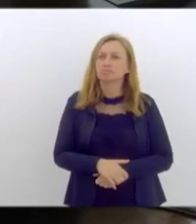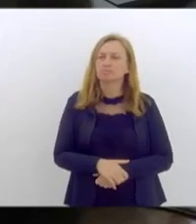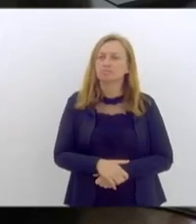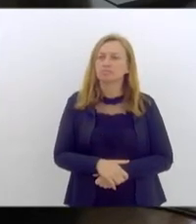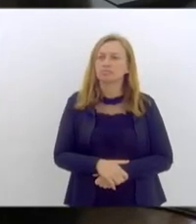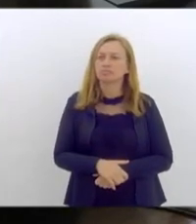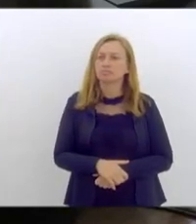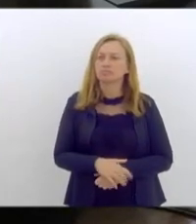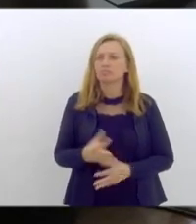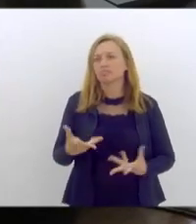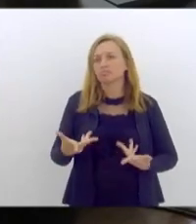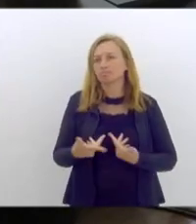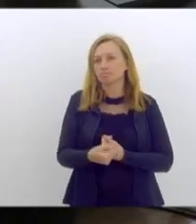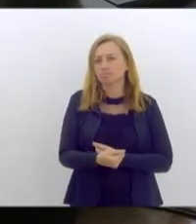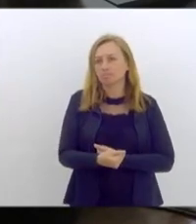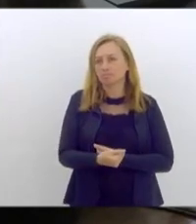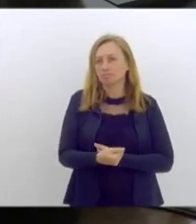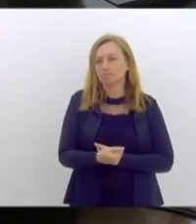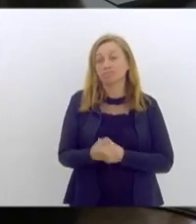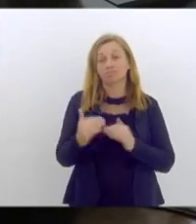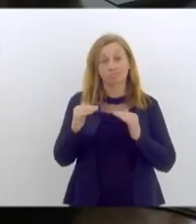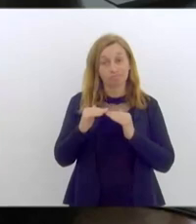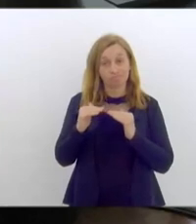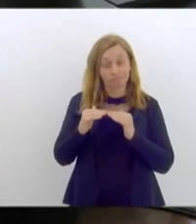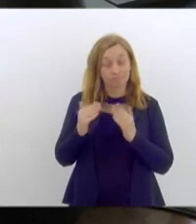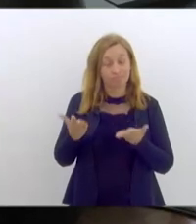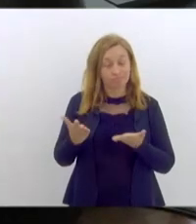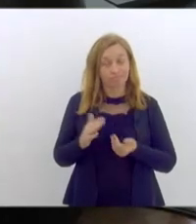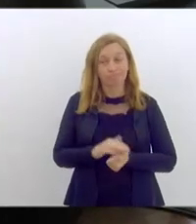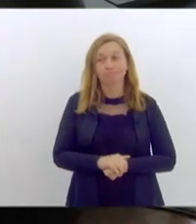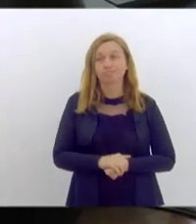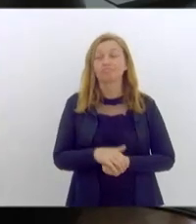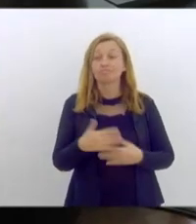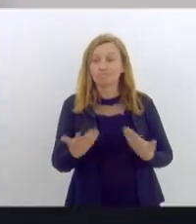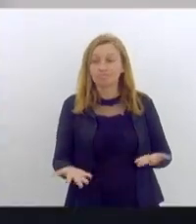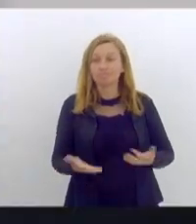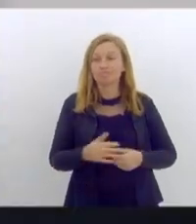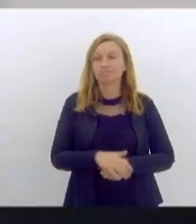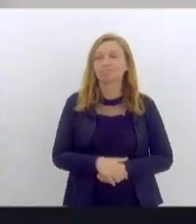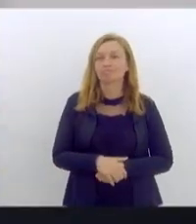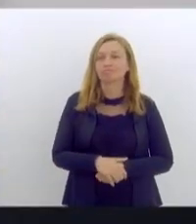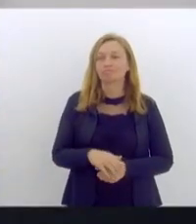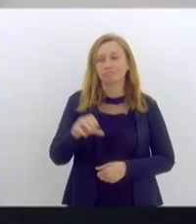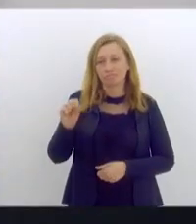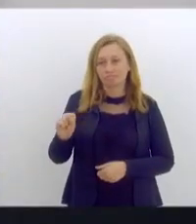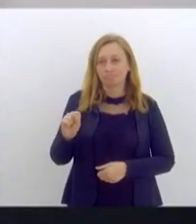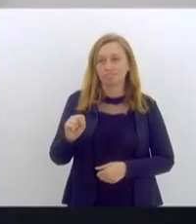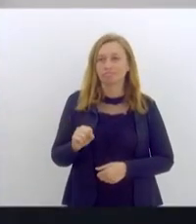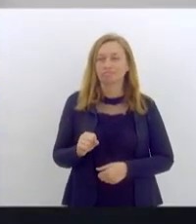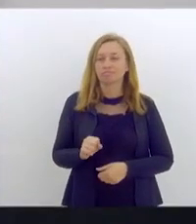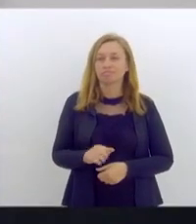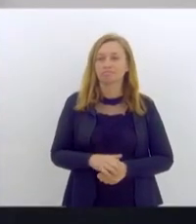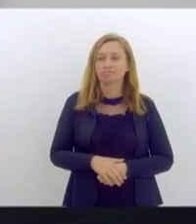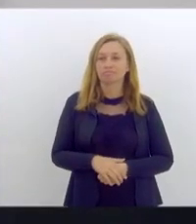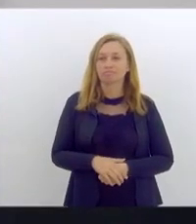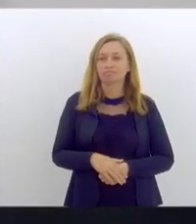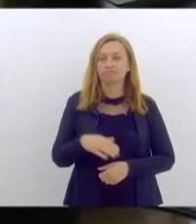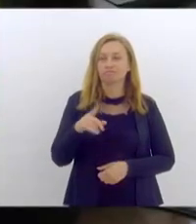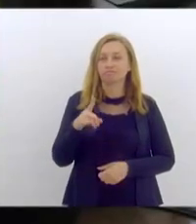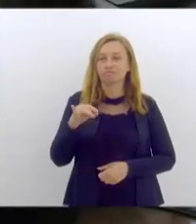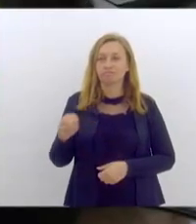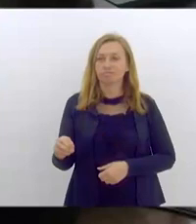que maravilha será tão acordada Então ficamos na 8 com a média Milena